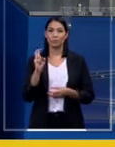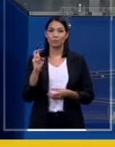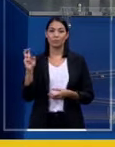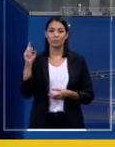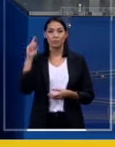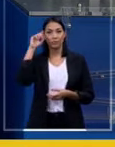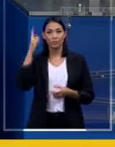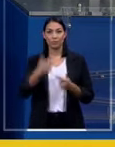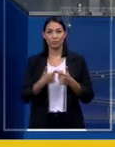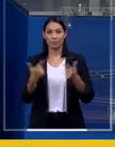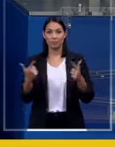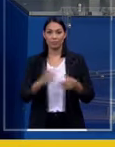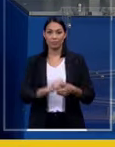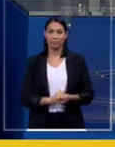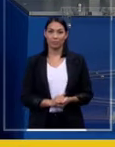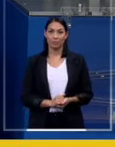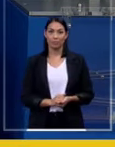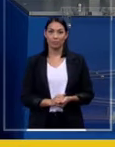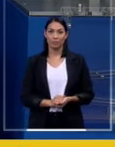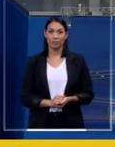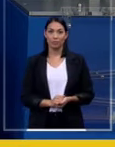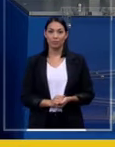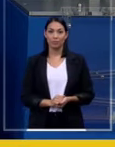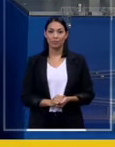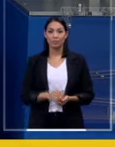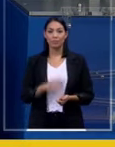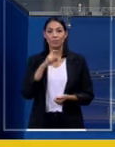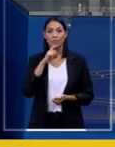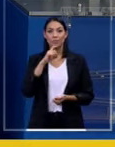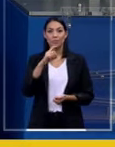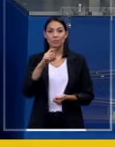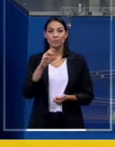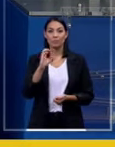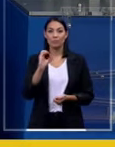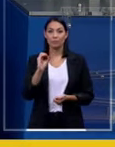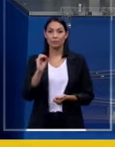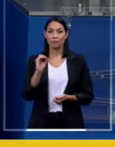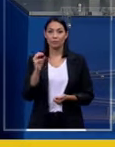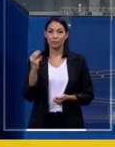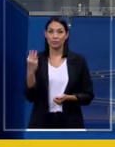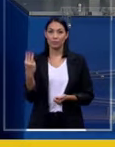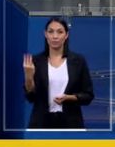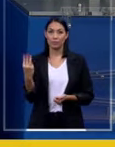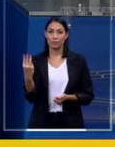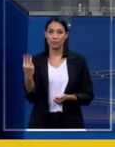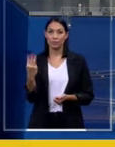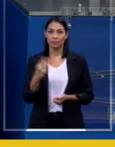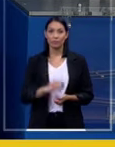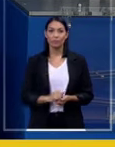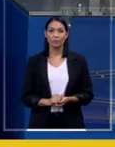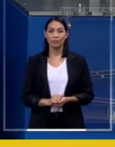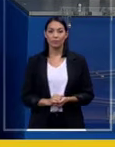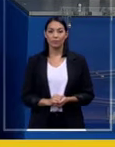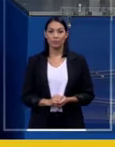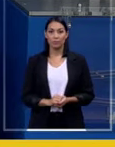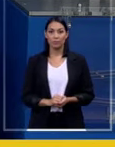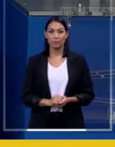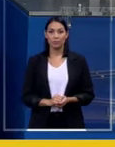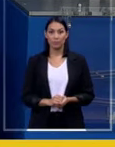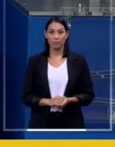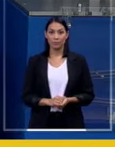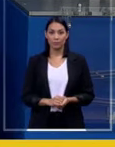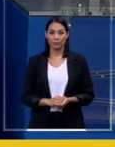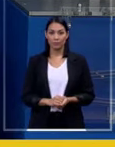dia de sorte. Sorteada a penúltima bola, bola verde número 03. Bola verde número 03, sexta